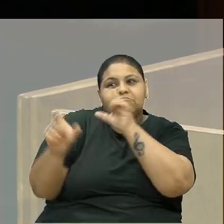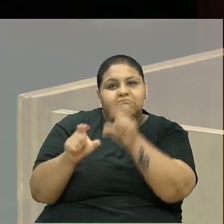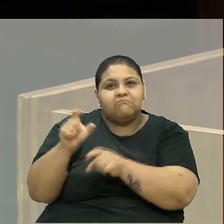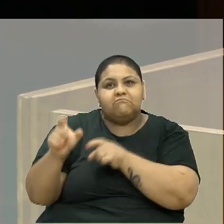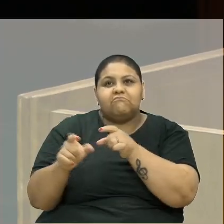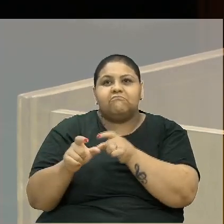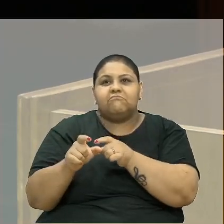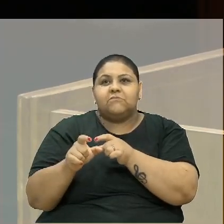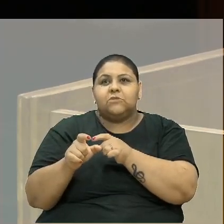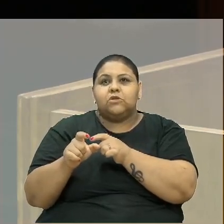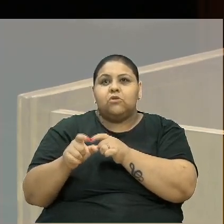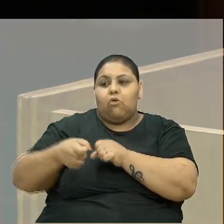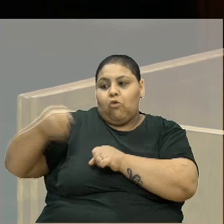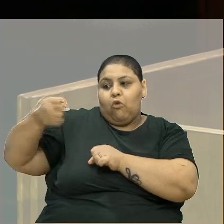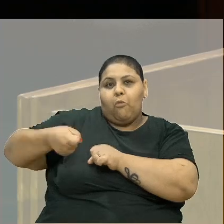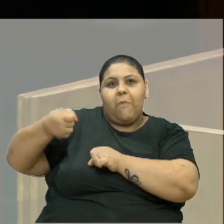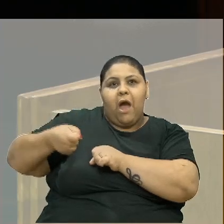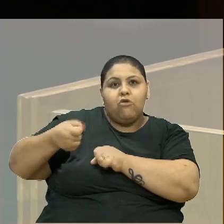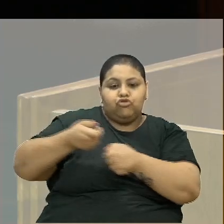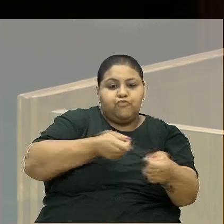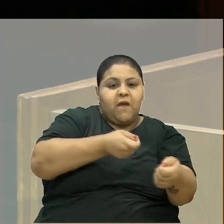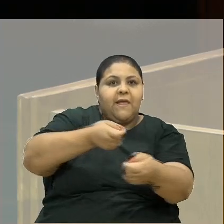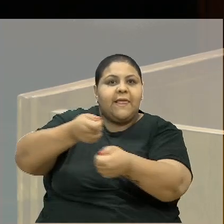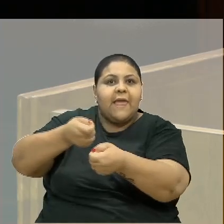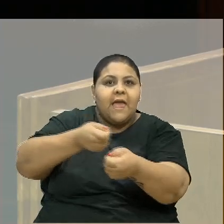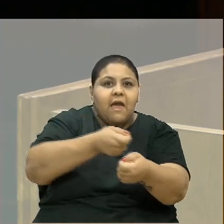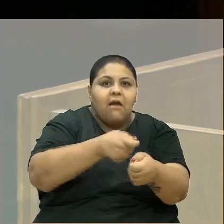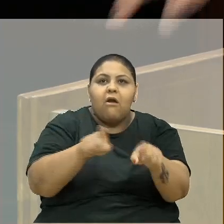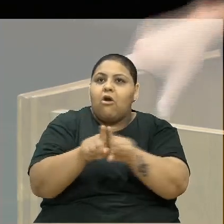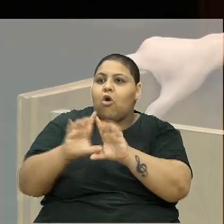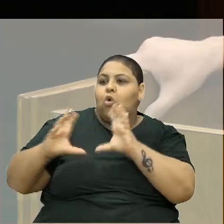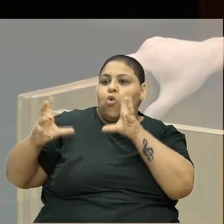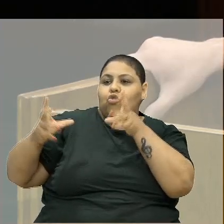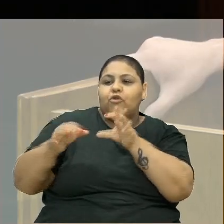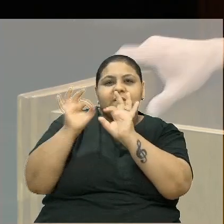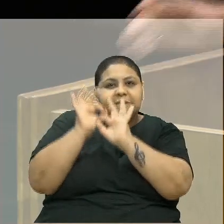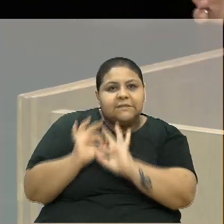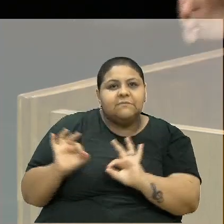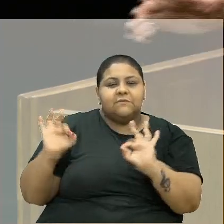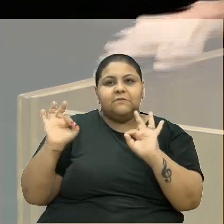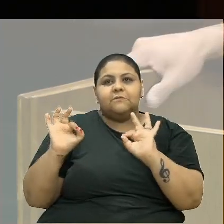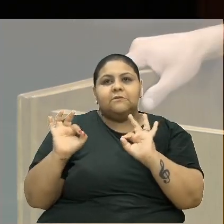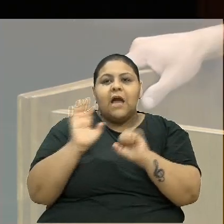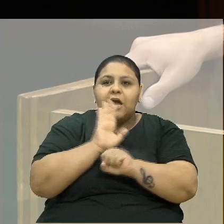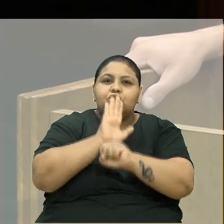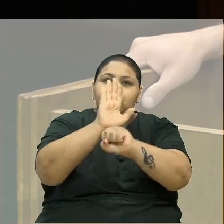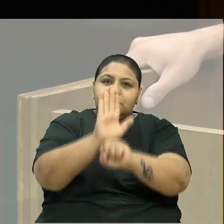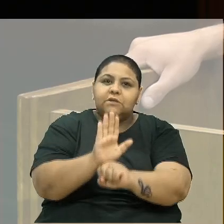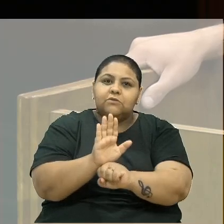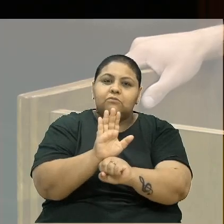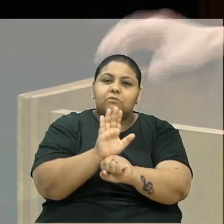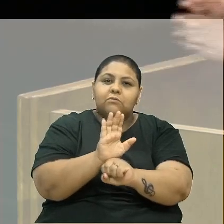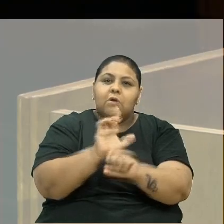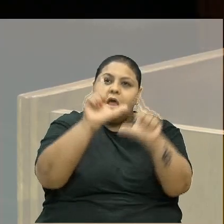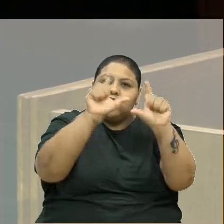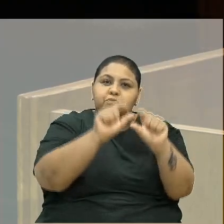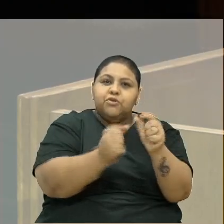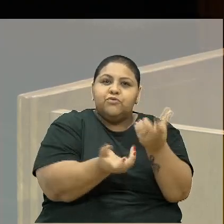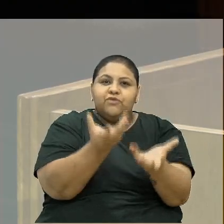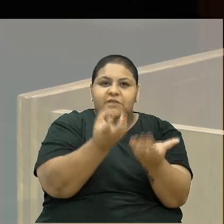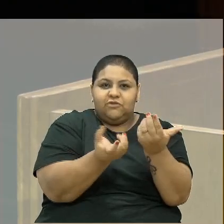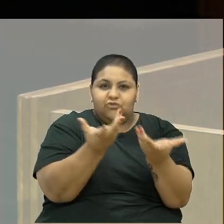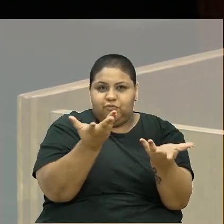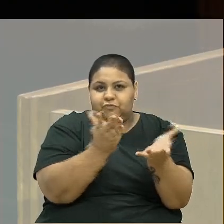com baldes, com mangueiras, com toda a sua simplicidade lá juntos. E